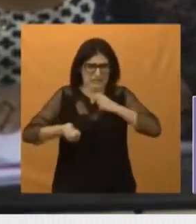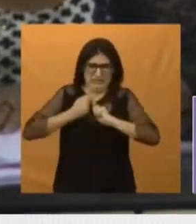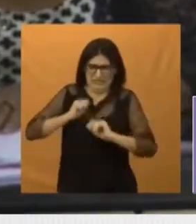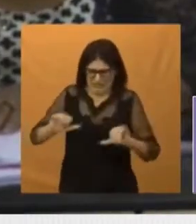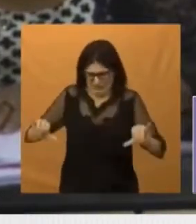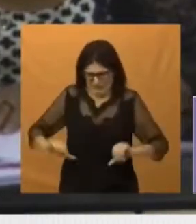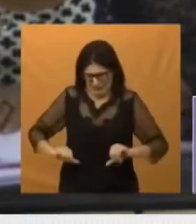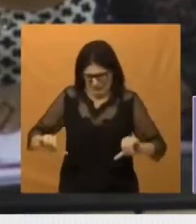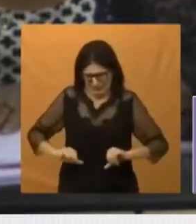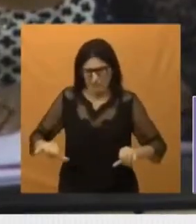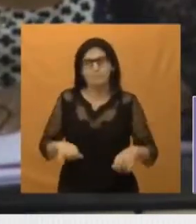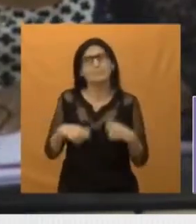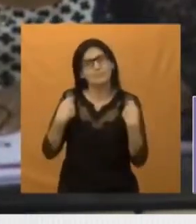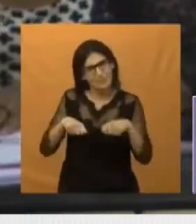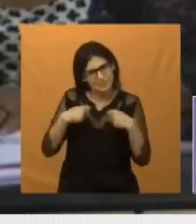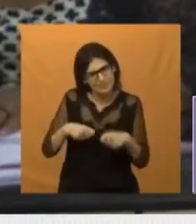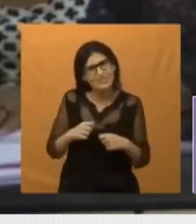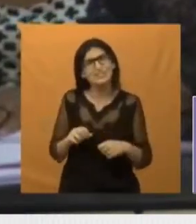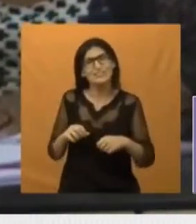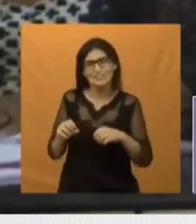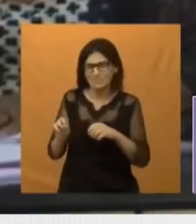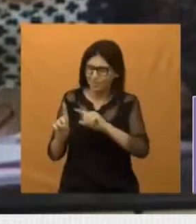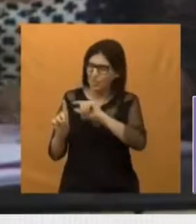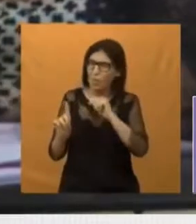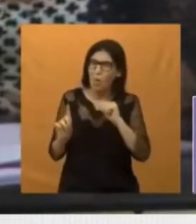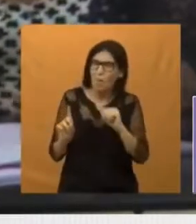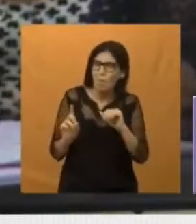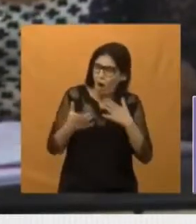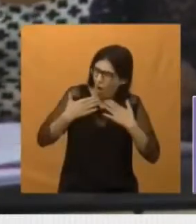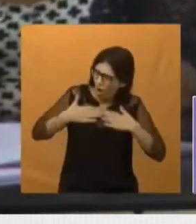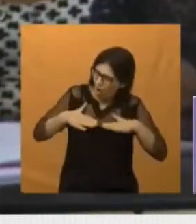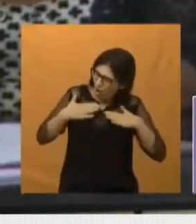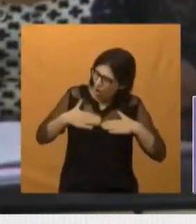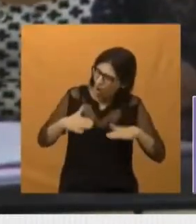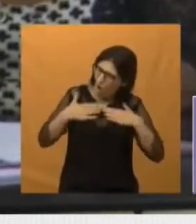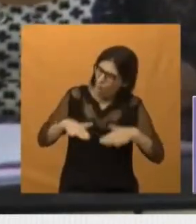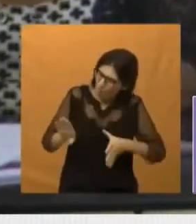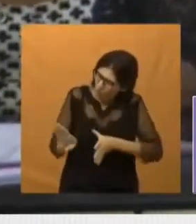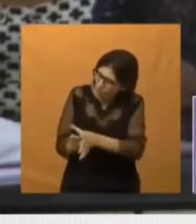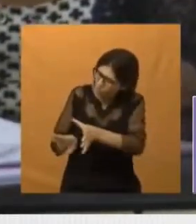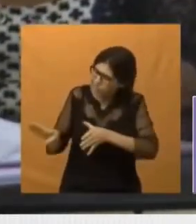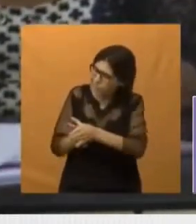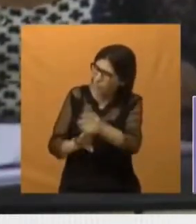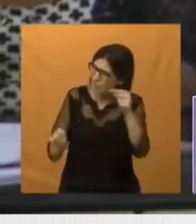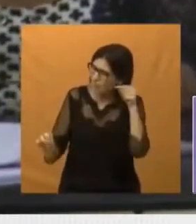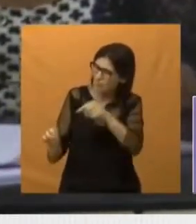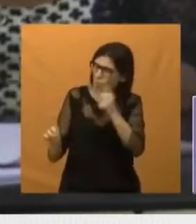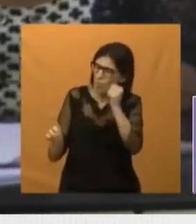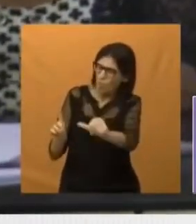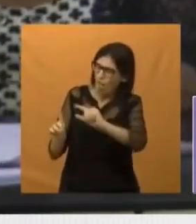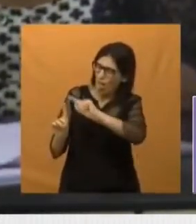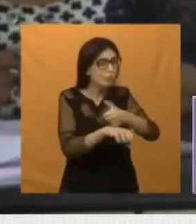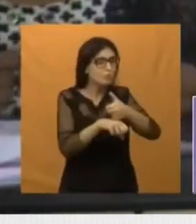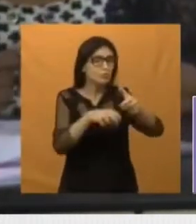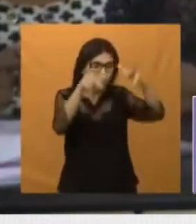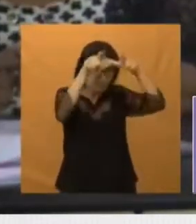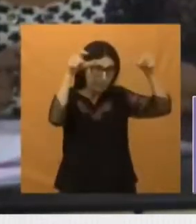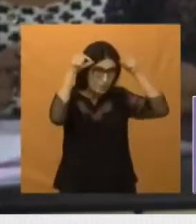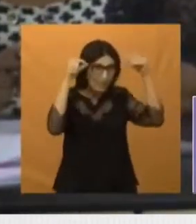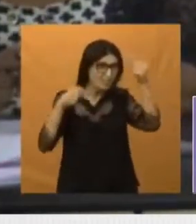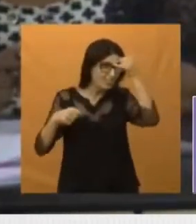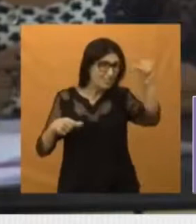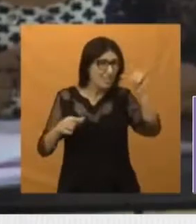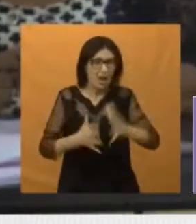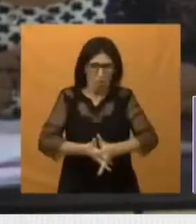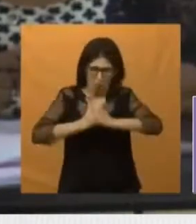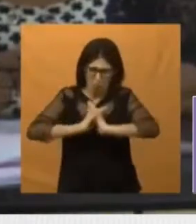dor. Acalmar a gestante é bom para todos, para o parto, para o bebê e, é claro, para o hospital, para a equipe médica também, né? Que o